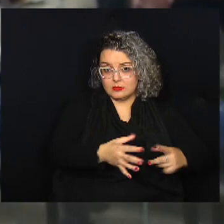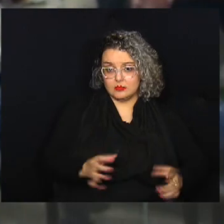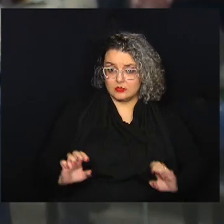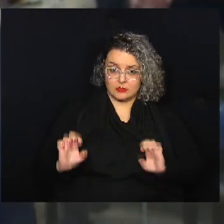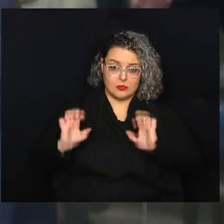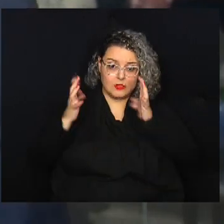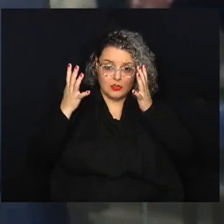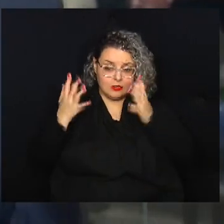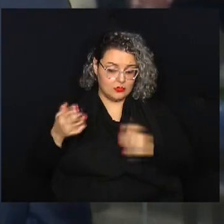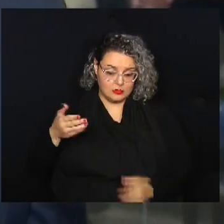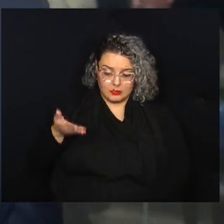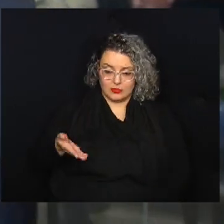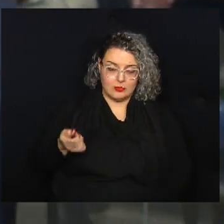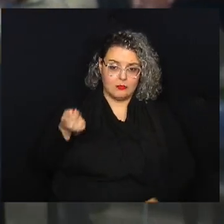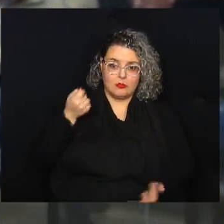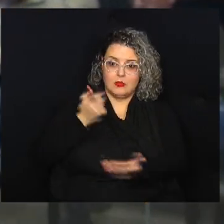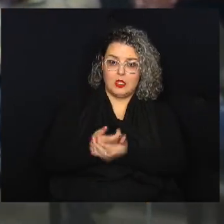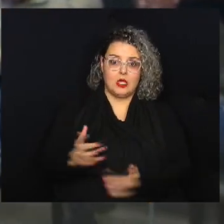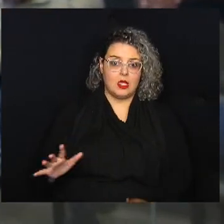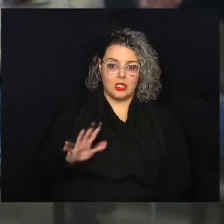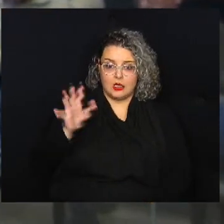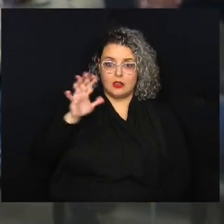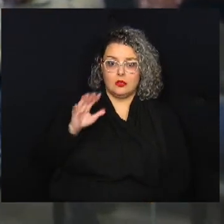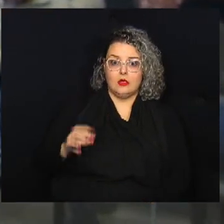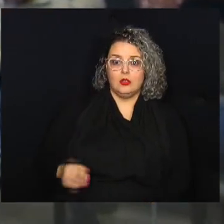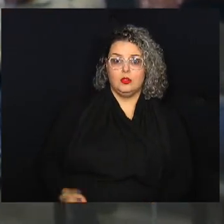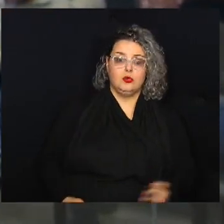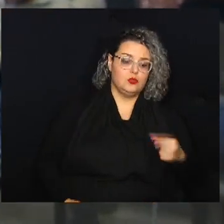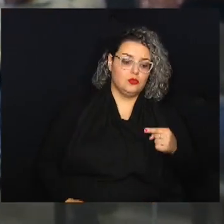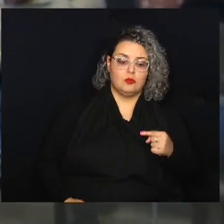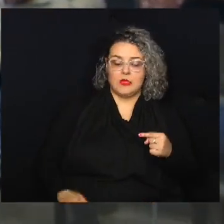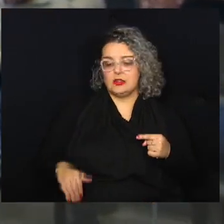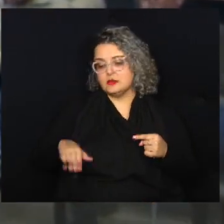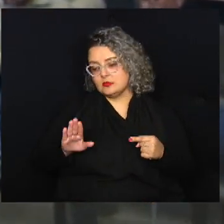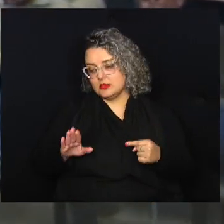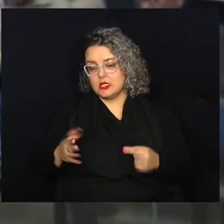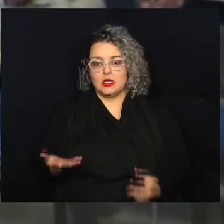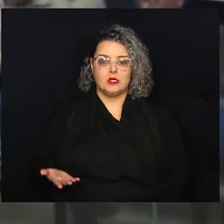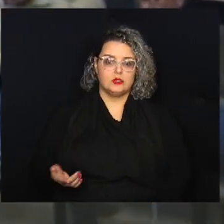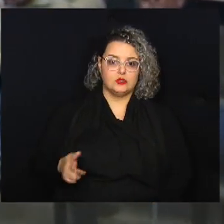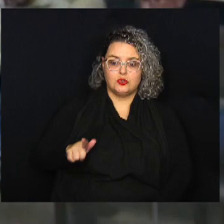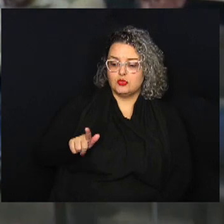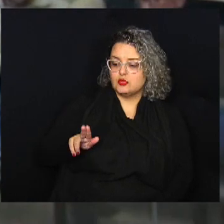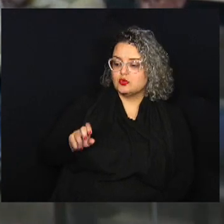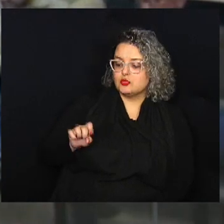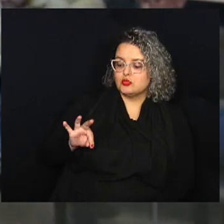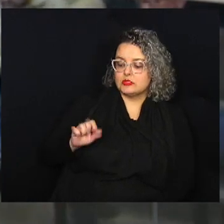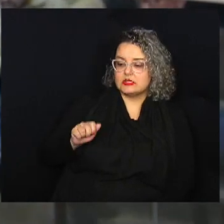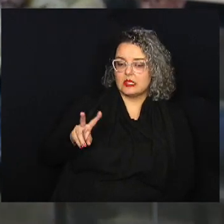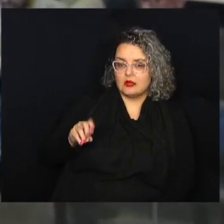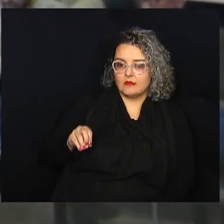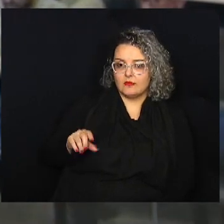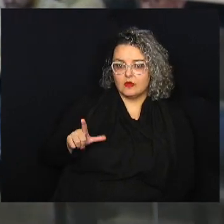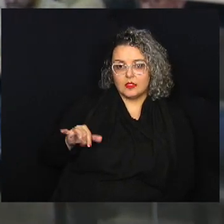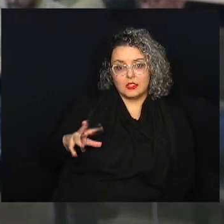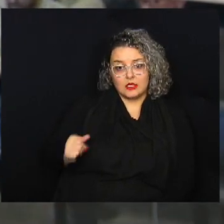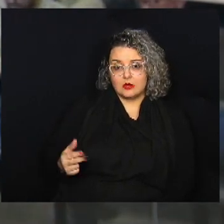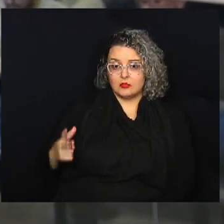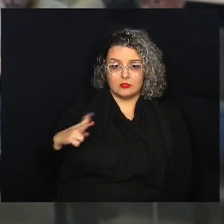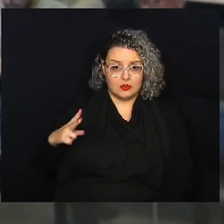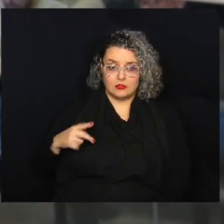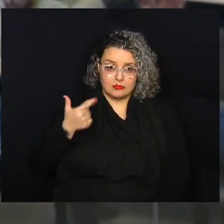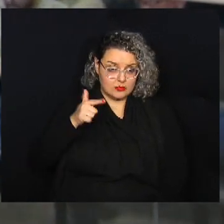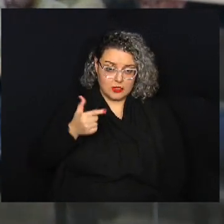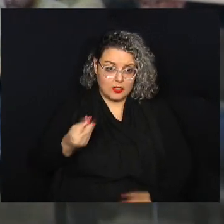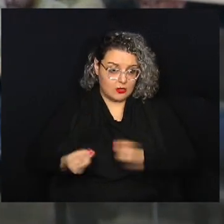paga caríssimo. Você vai num show do Menos é Mais, você vai num show do Gustavo Lima ou um outro privado, tem gente que não tem condições de